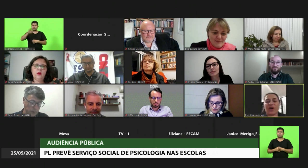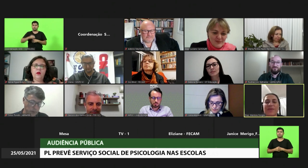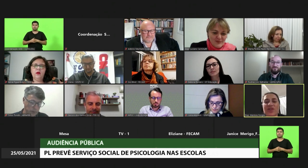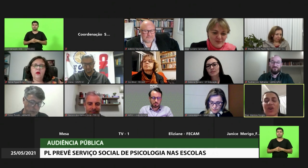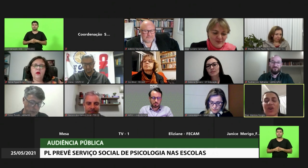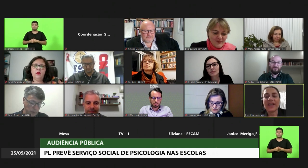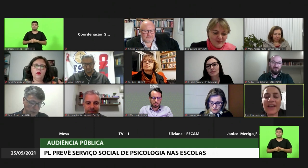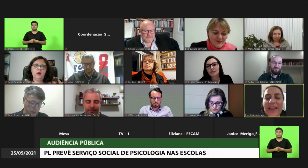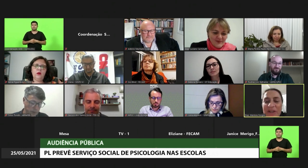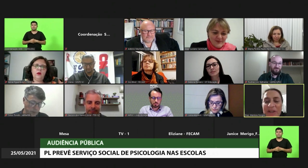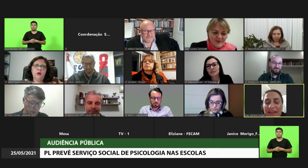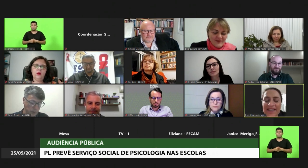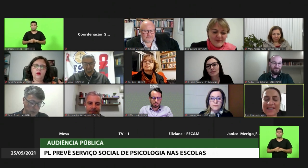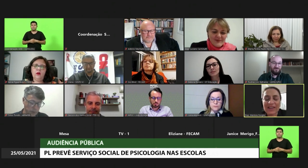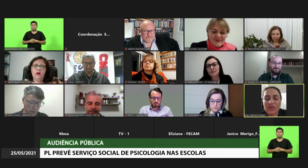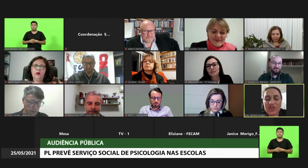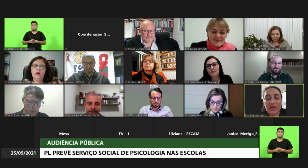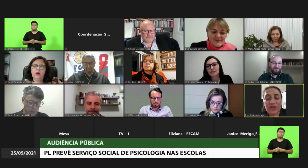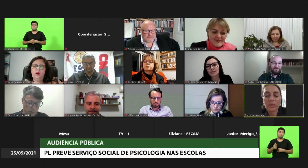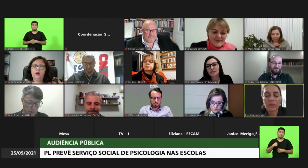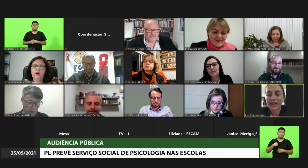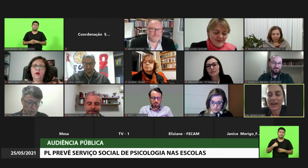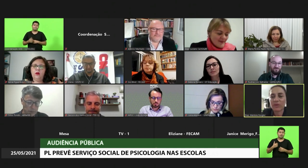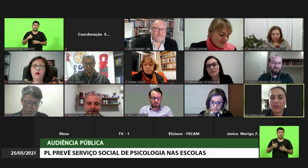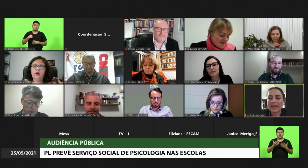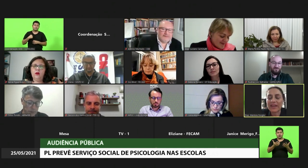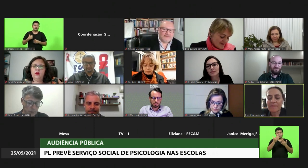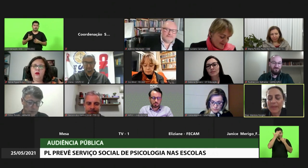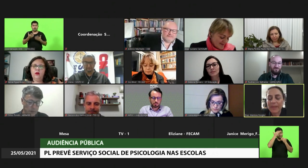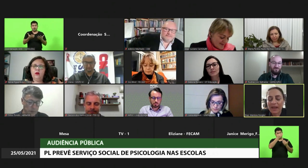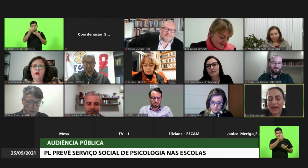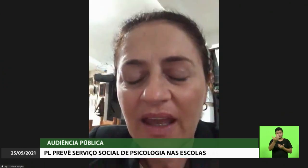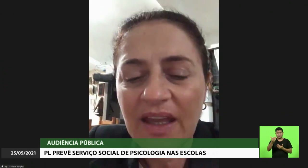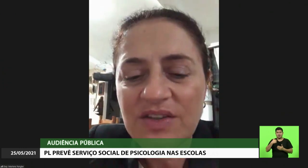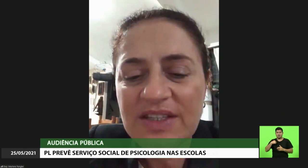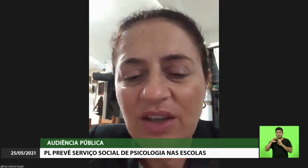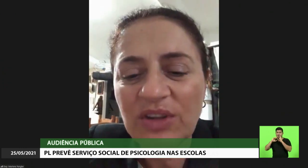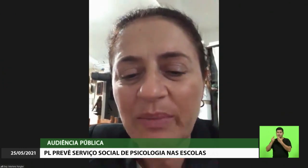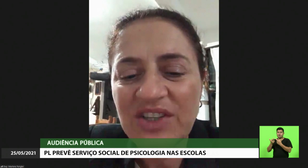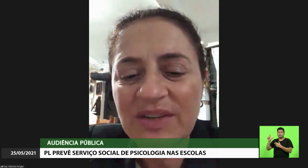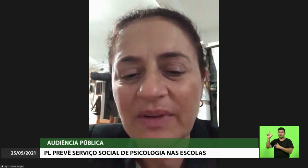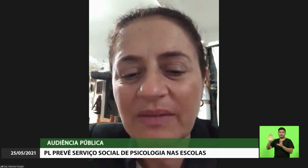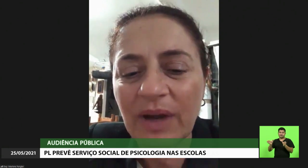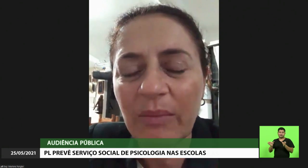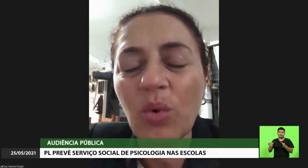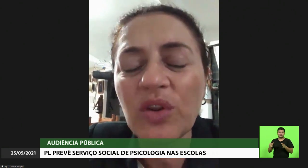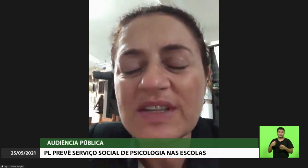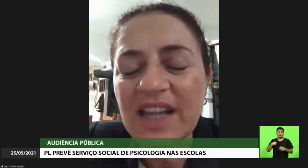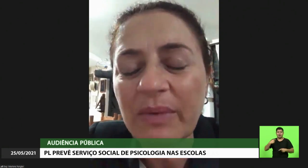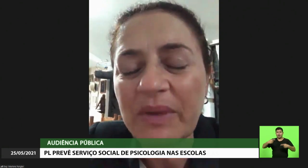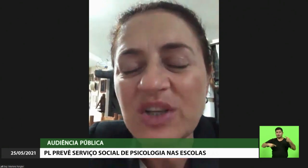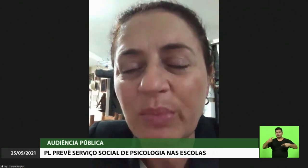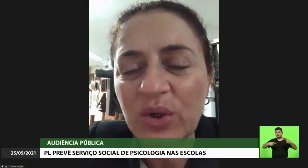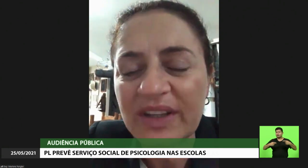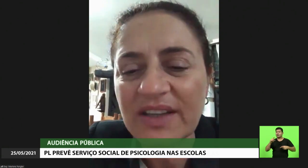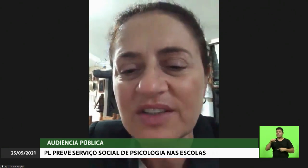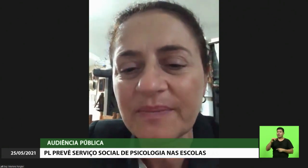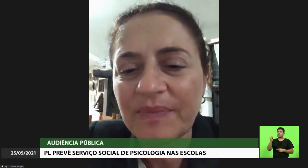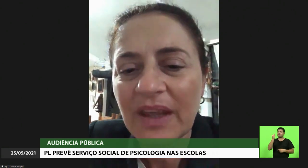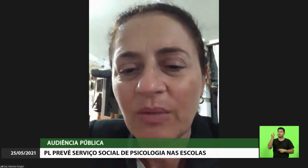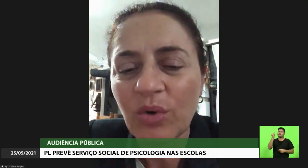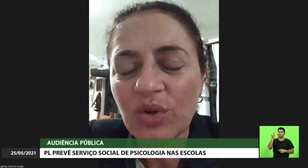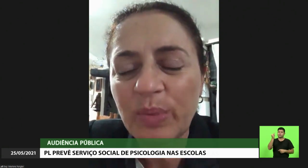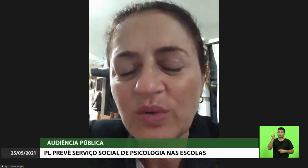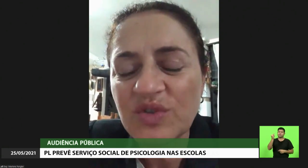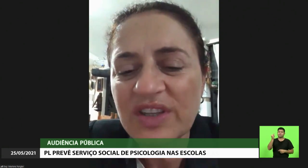Eu só queria realmente agradecer a todos, já estou numa outra reunião aqui, dizer que o debate é muito, extremamente